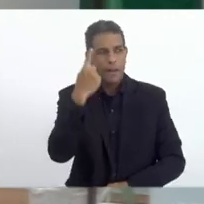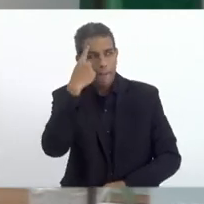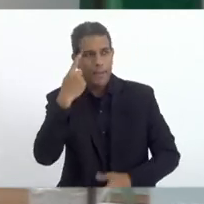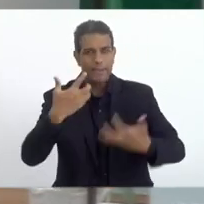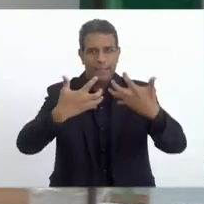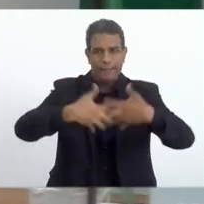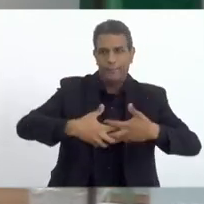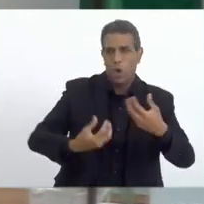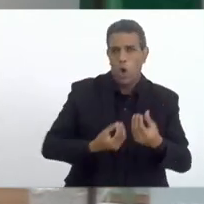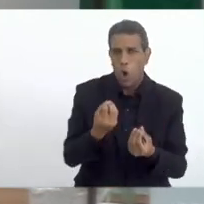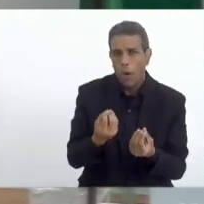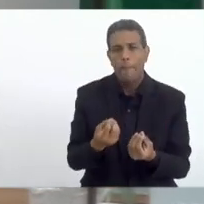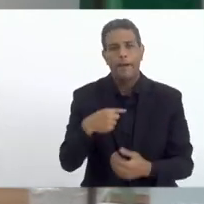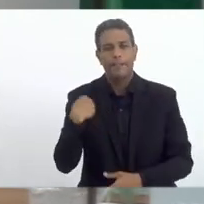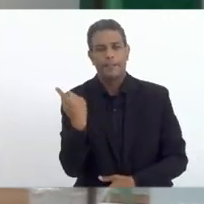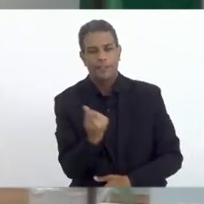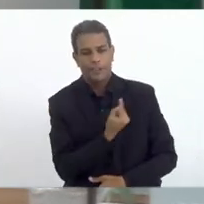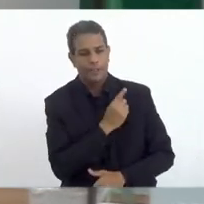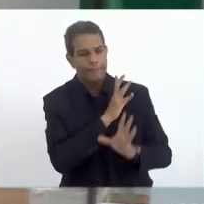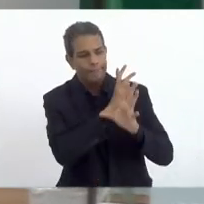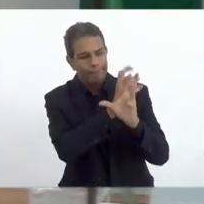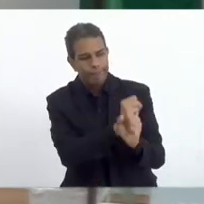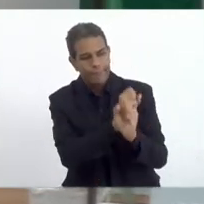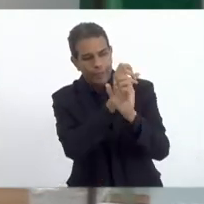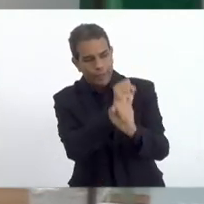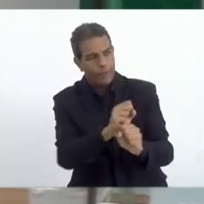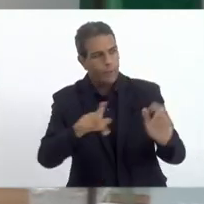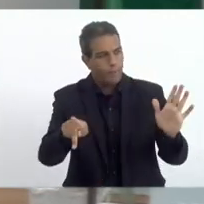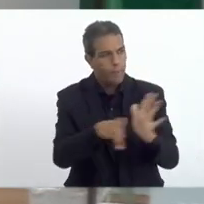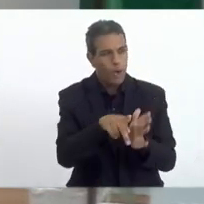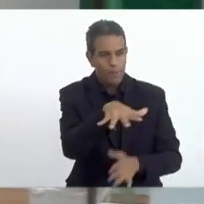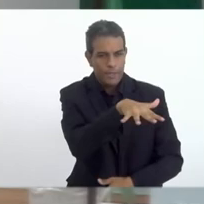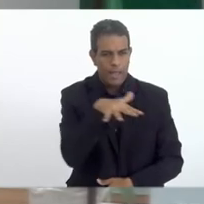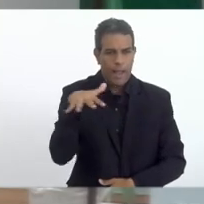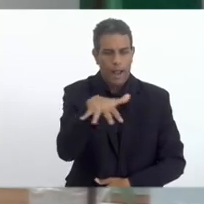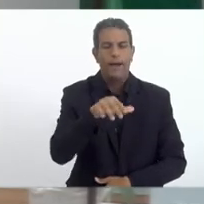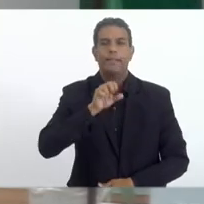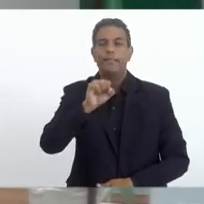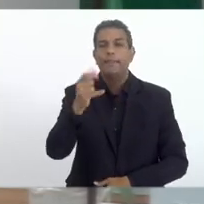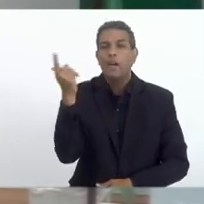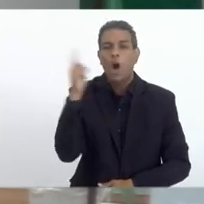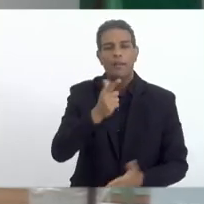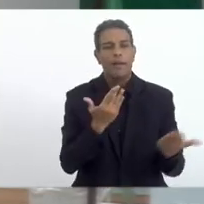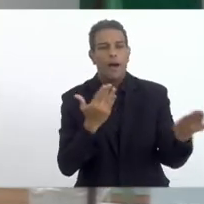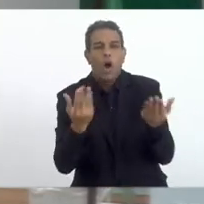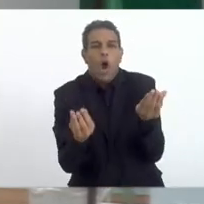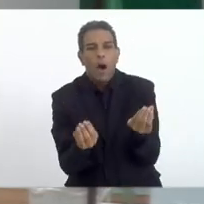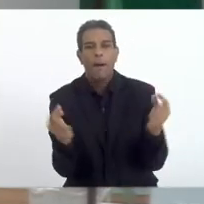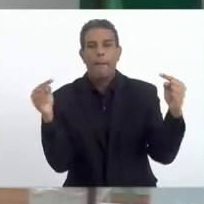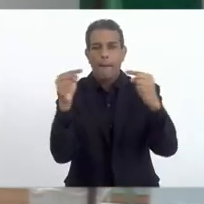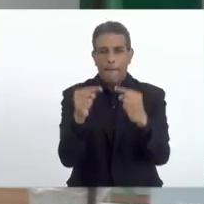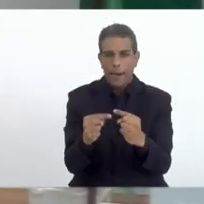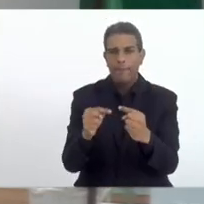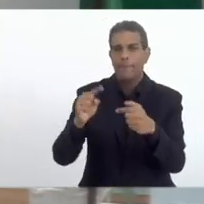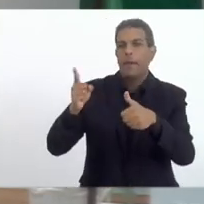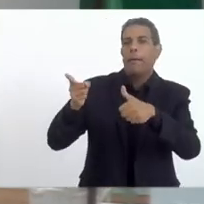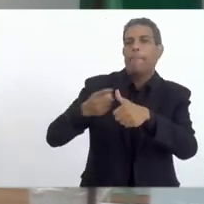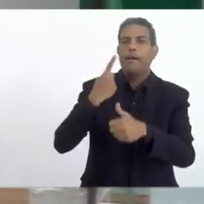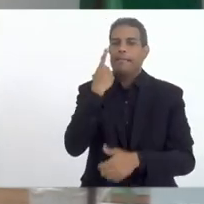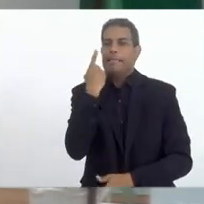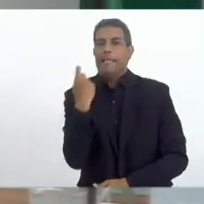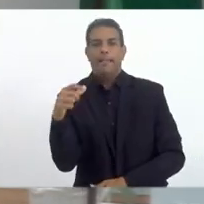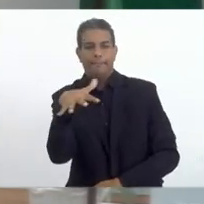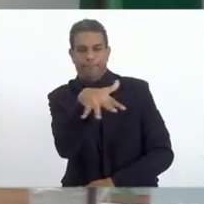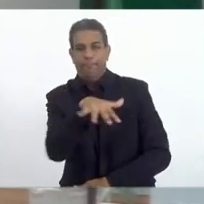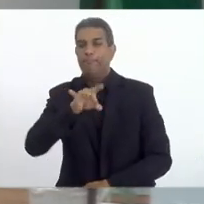de gasto, a gente faz em cima da própria carreira, para saber qual é. Primeiro, o que interessa, de